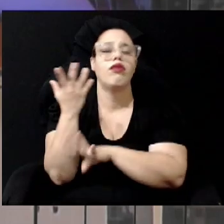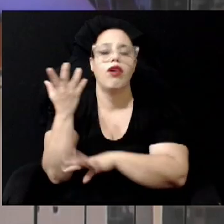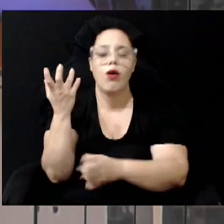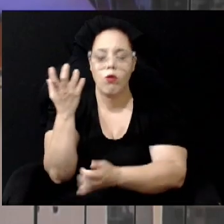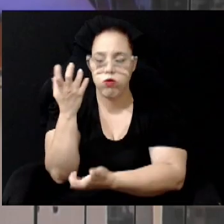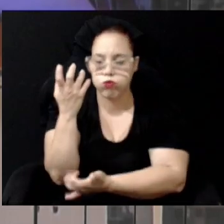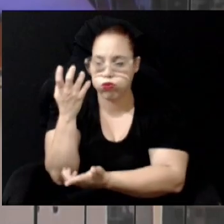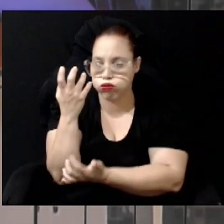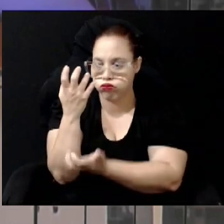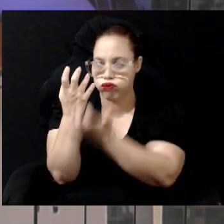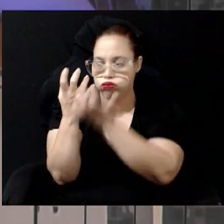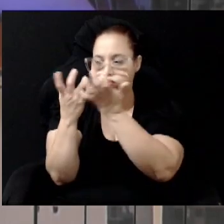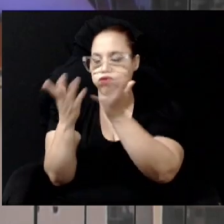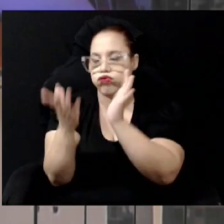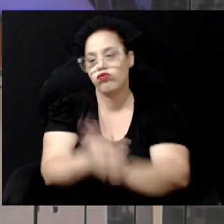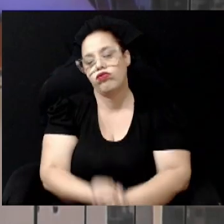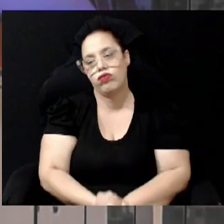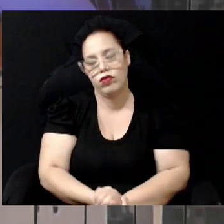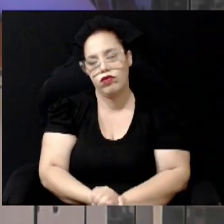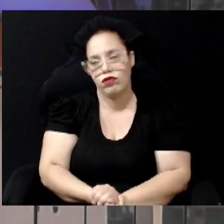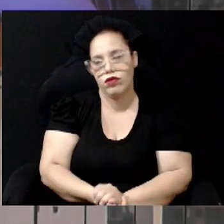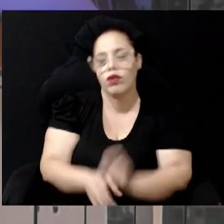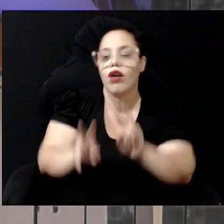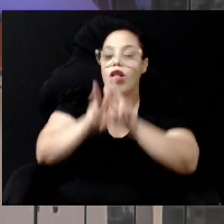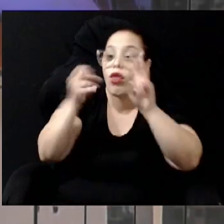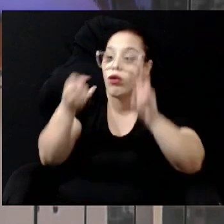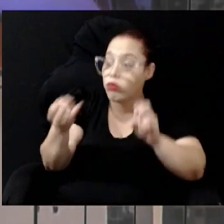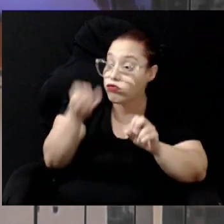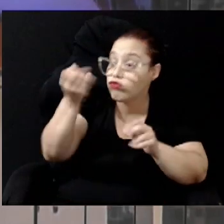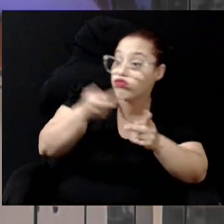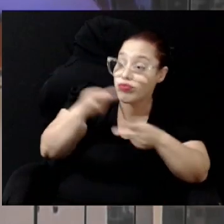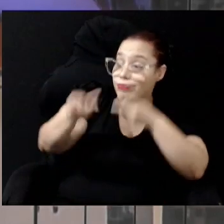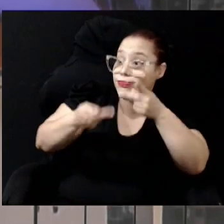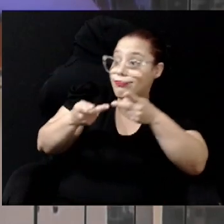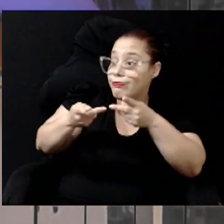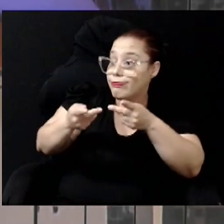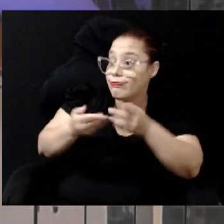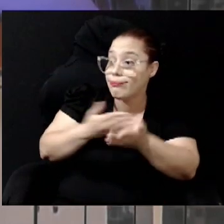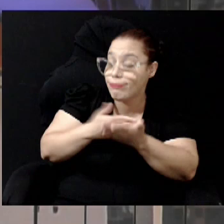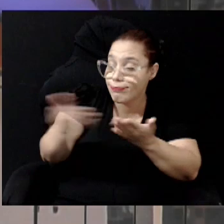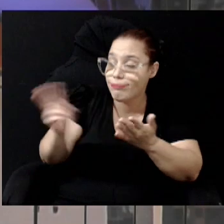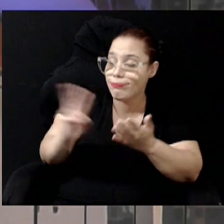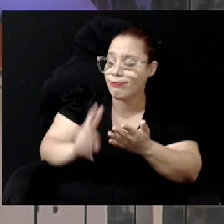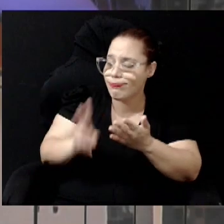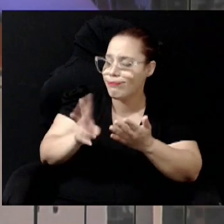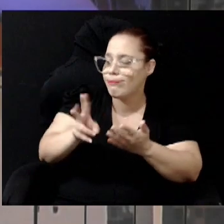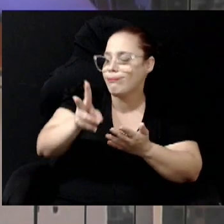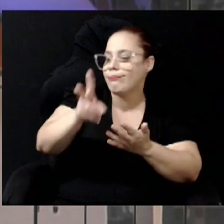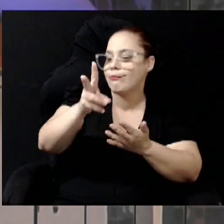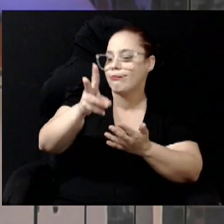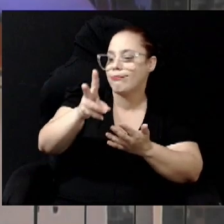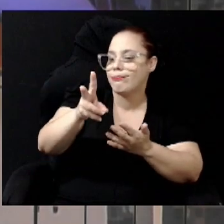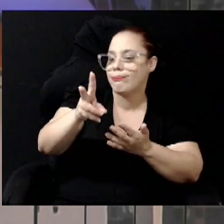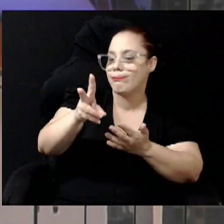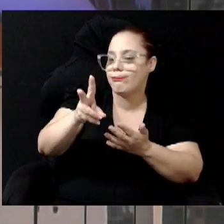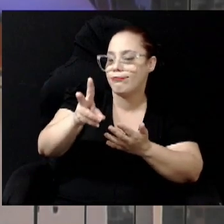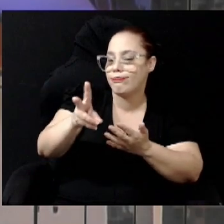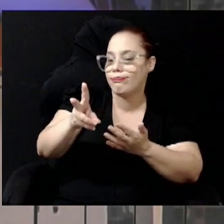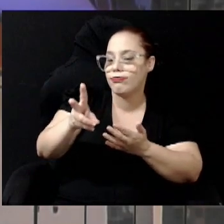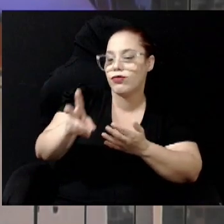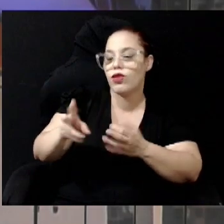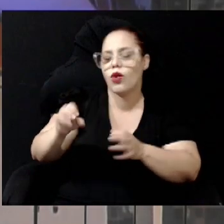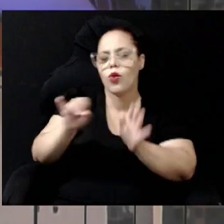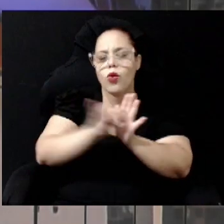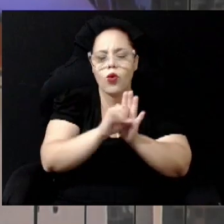tema. É um tema que vai ser falado a partir de agora, talvez com uma certa frequência, para que a gente identifique como é que isso